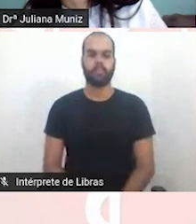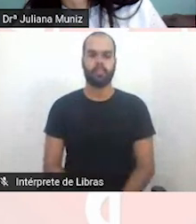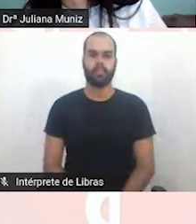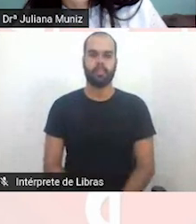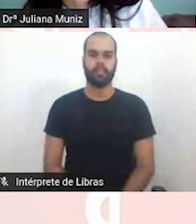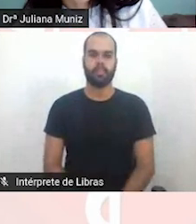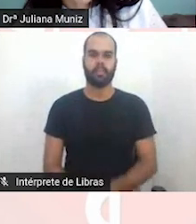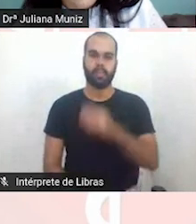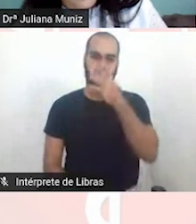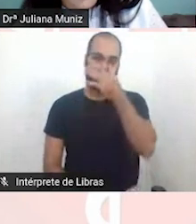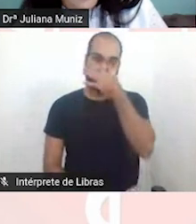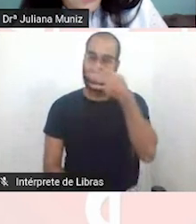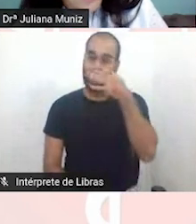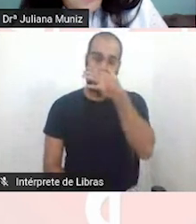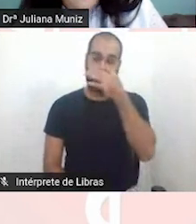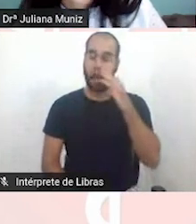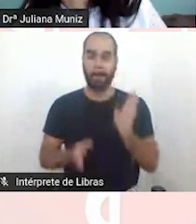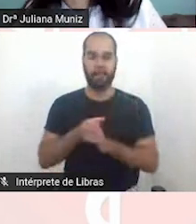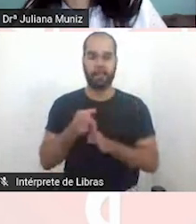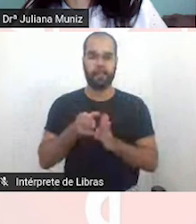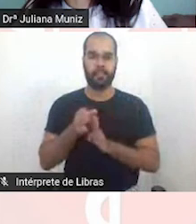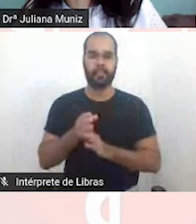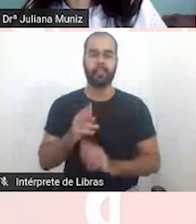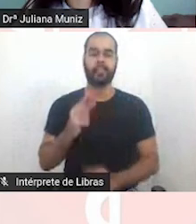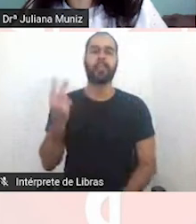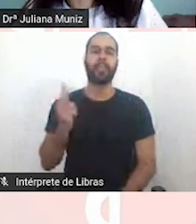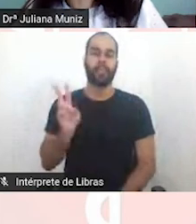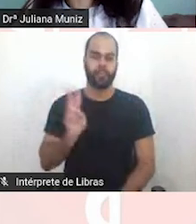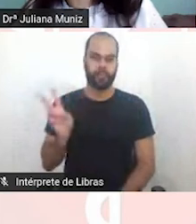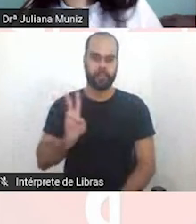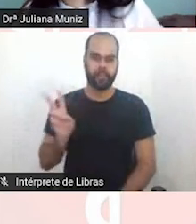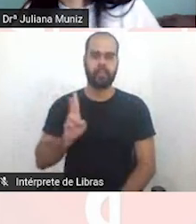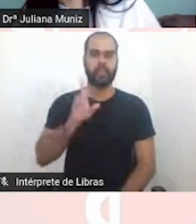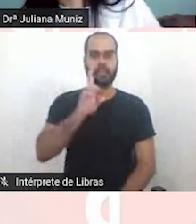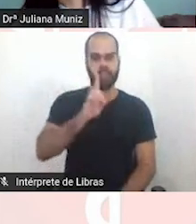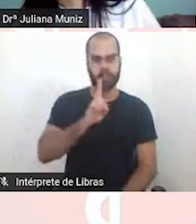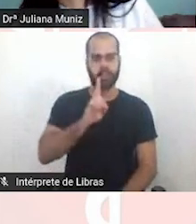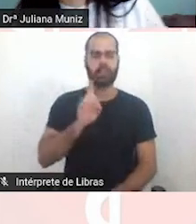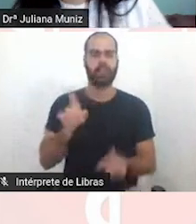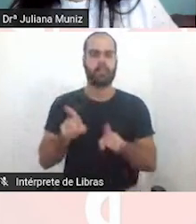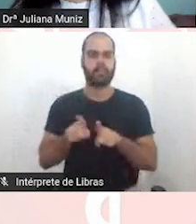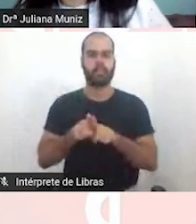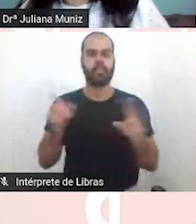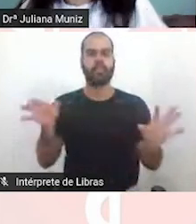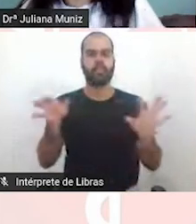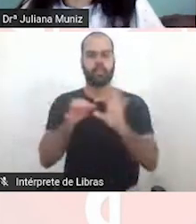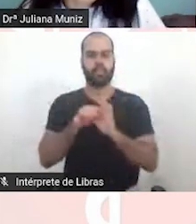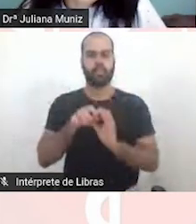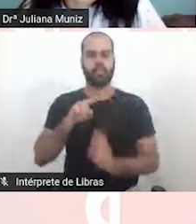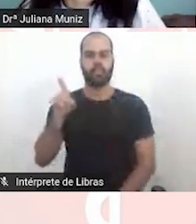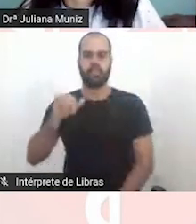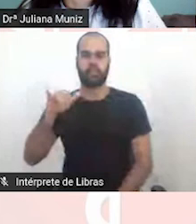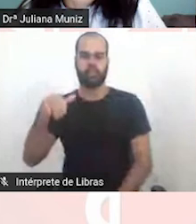Recomenda fazer vitamina D nos pacientes que têm vitamina D baixa e associar o zinco à hidroxicloroquina e azitromicina nos casos mais